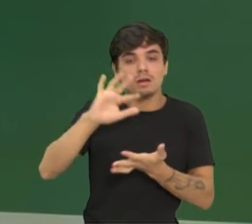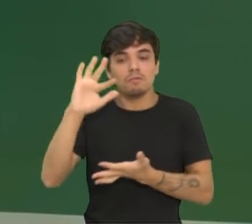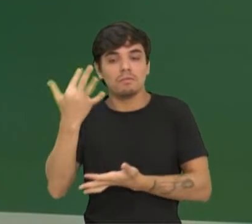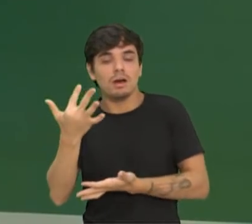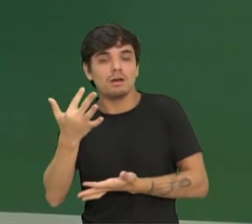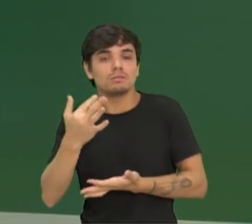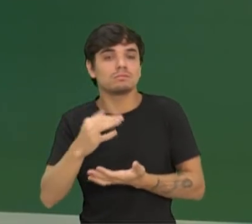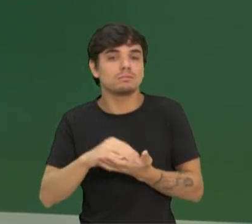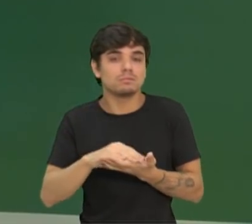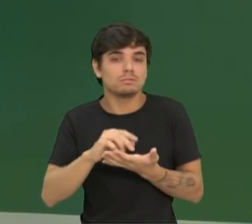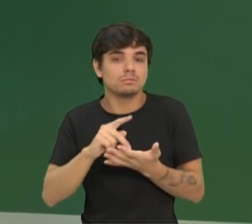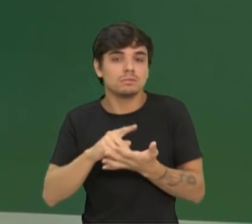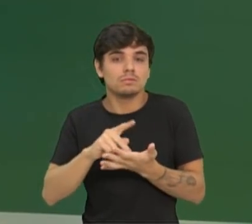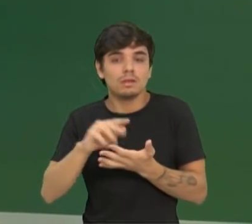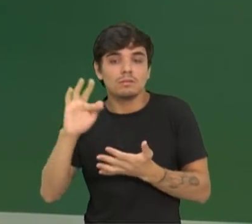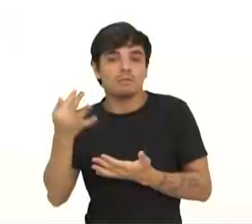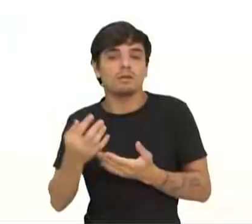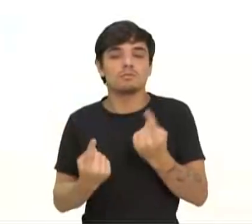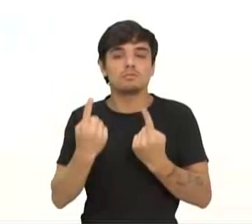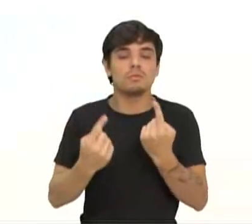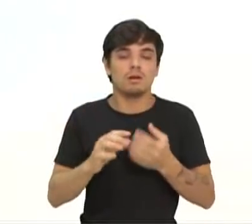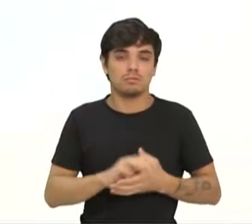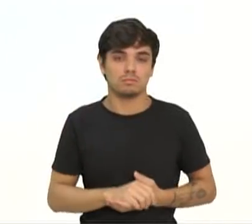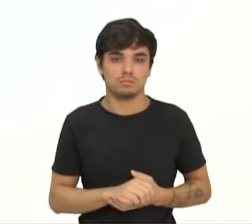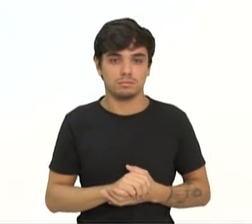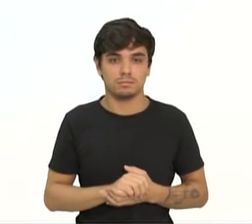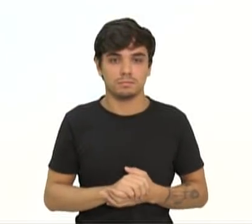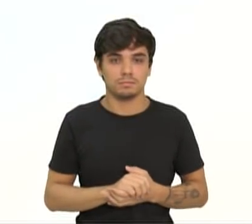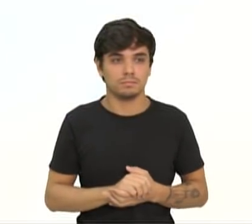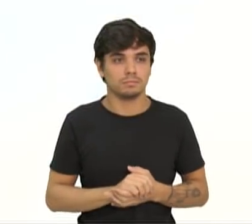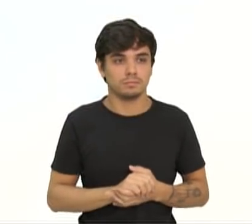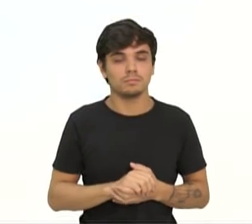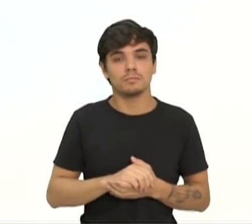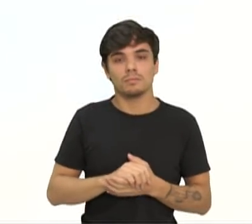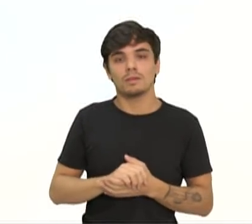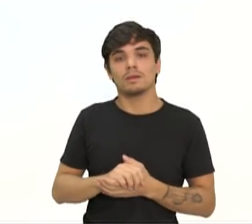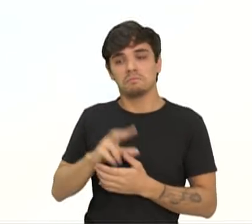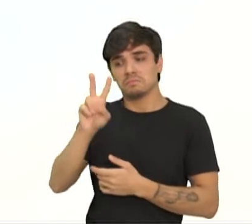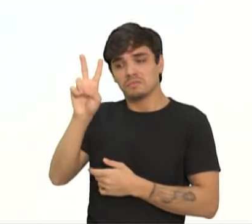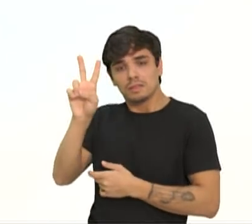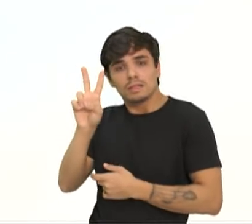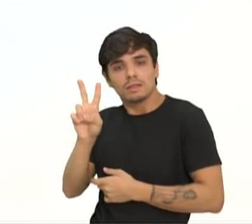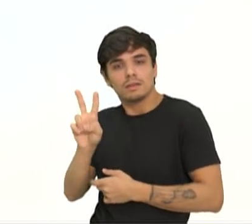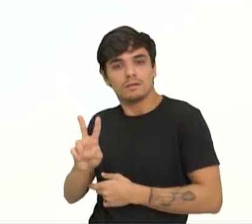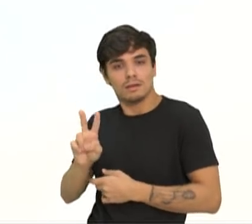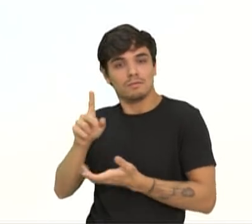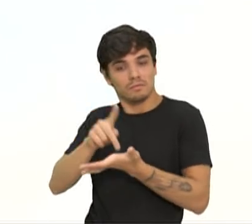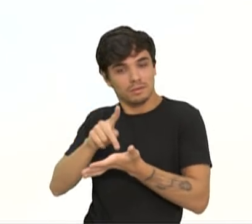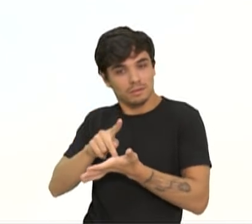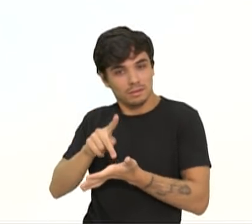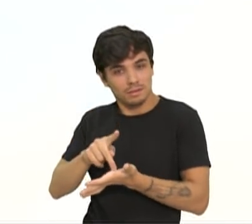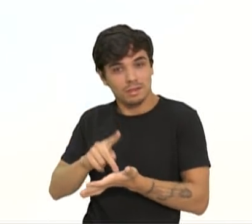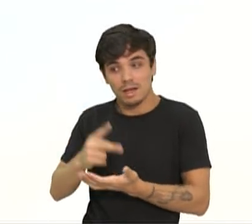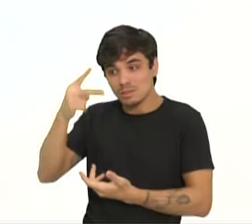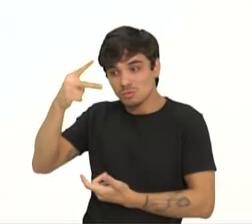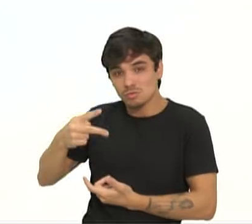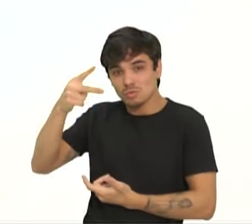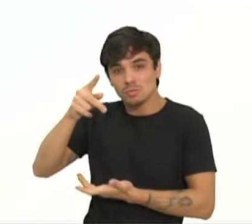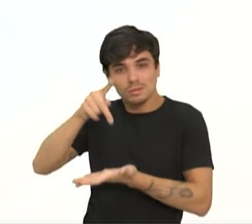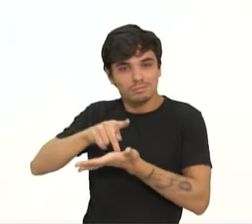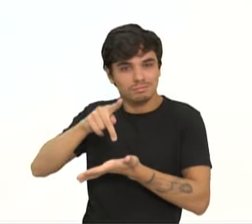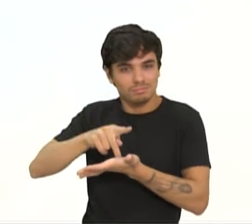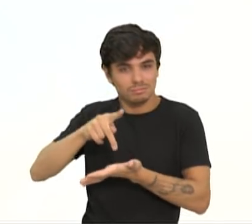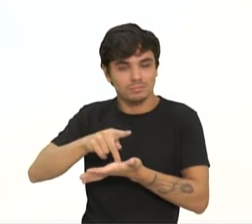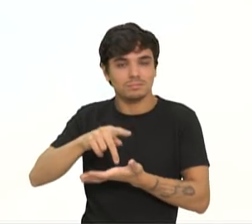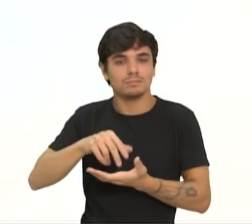verdadeiro, falso, falso. Vamos ver. Verdadeiro, verdadeiro. as duas afirmações são verdadeiras. A